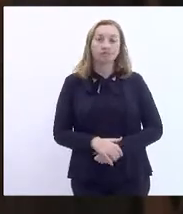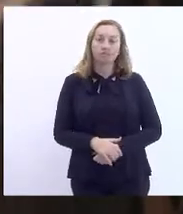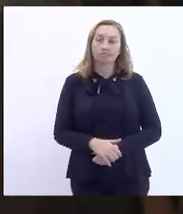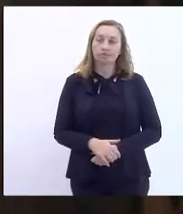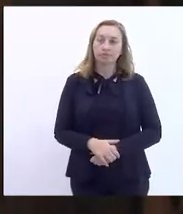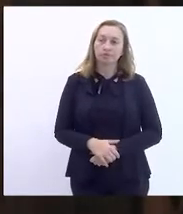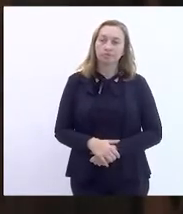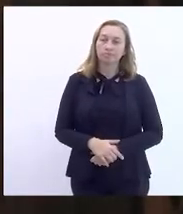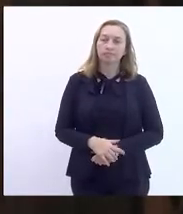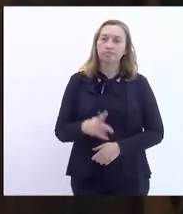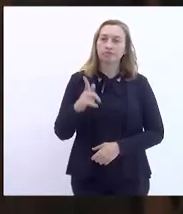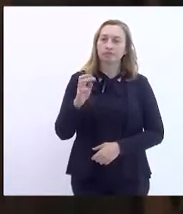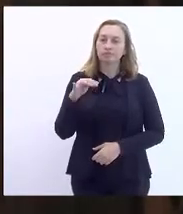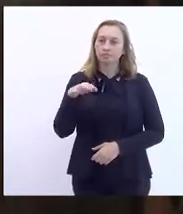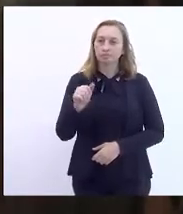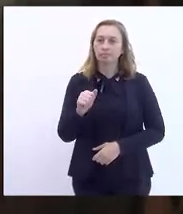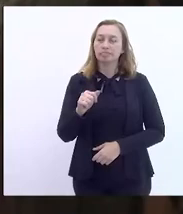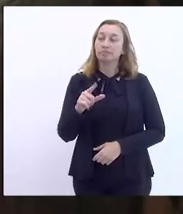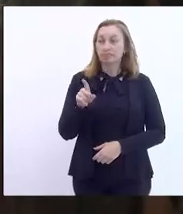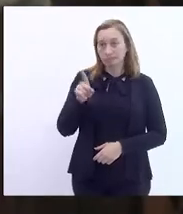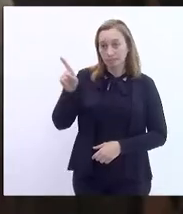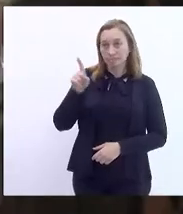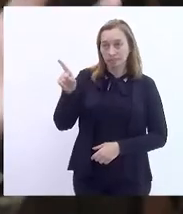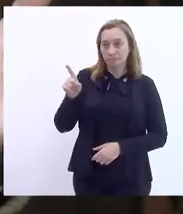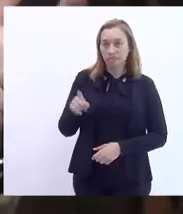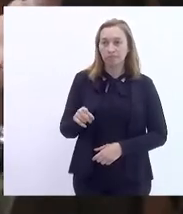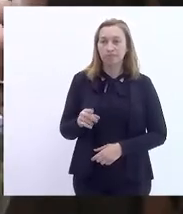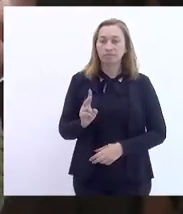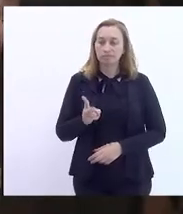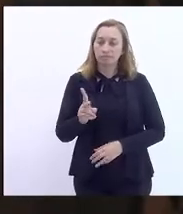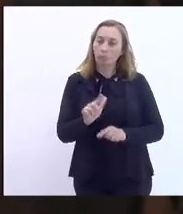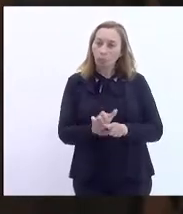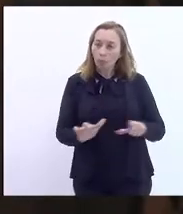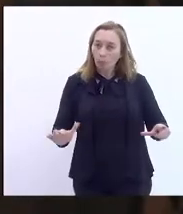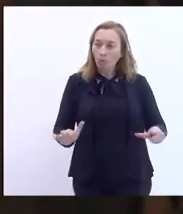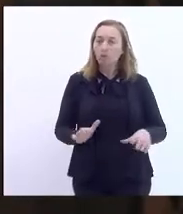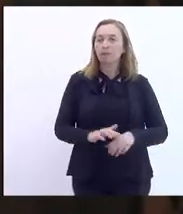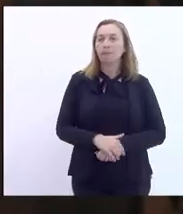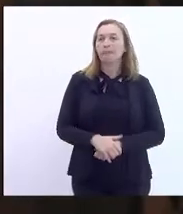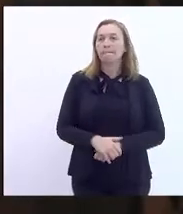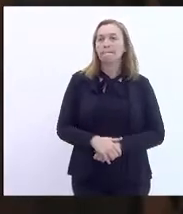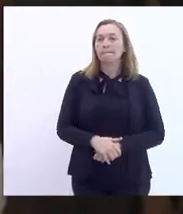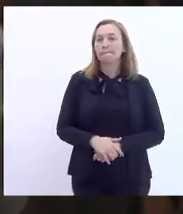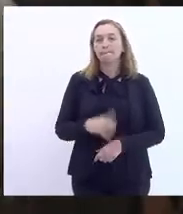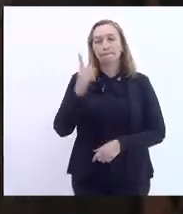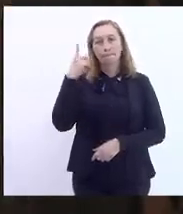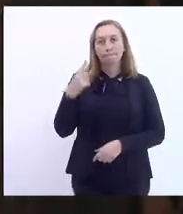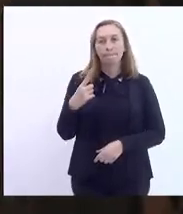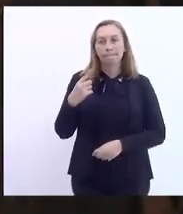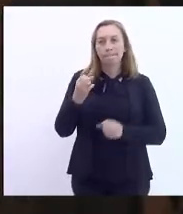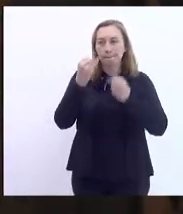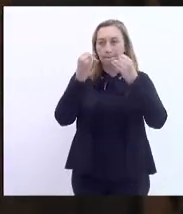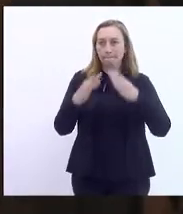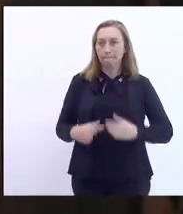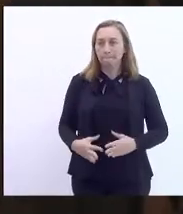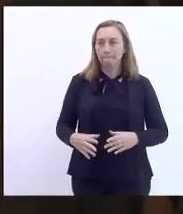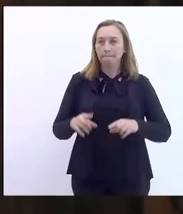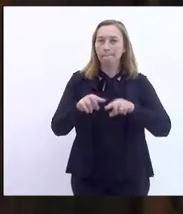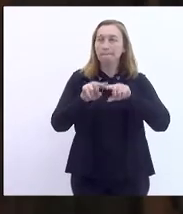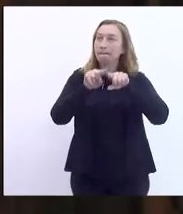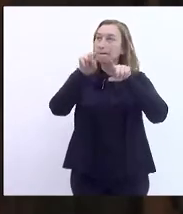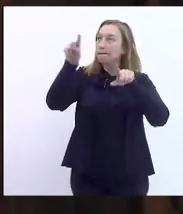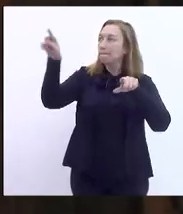as Galerias estão lá quase sempre vazias mas aí a Dani me explicou que as Galerias são